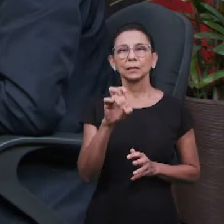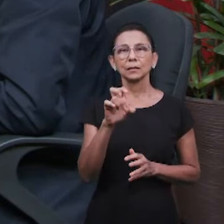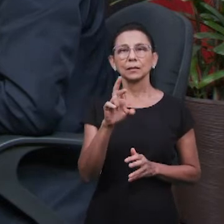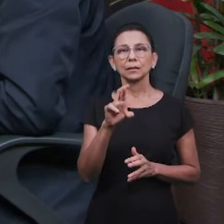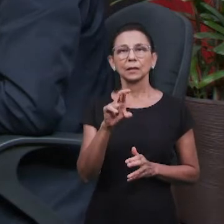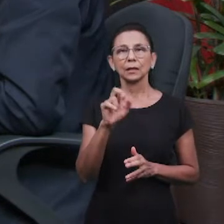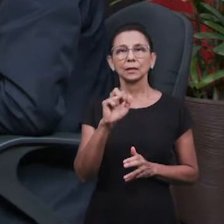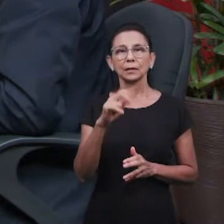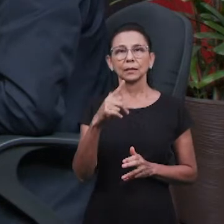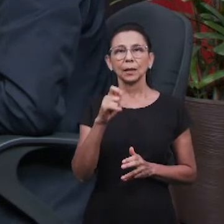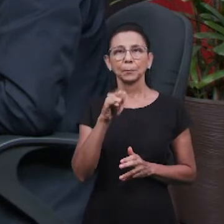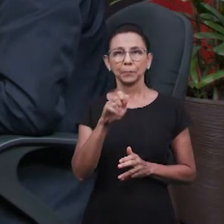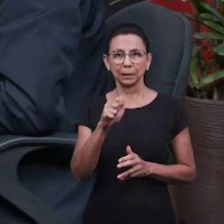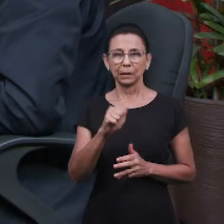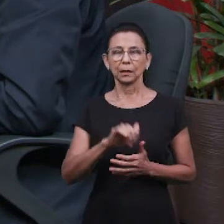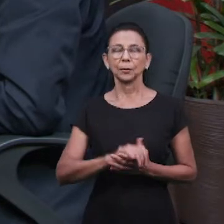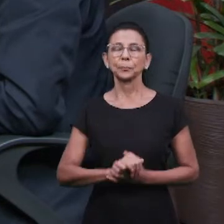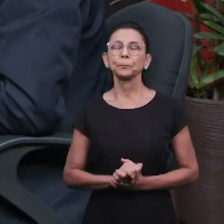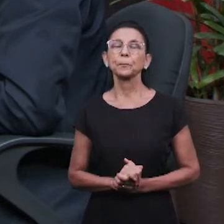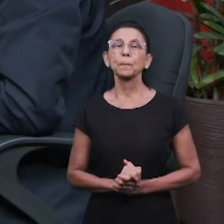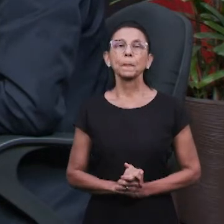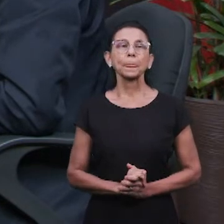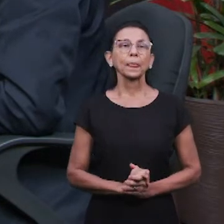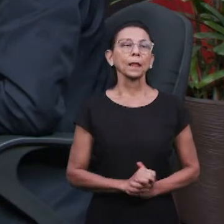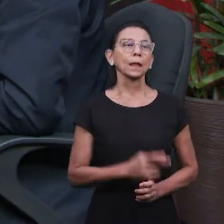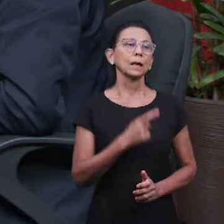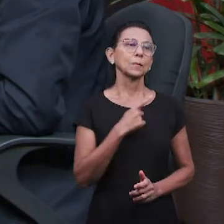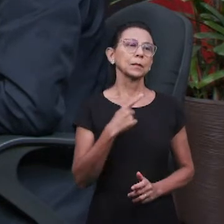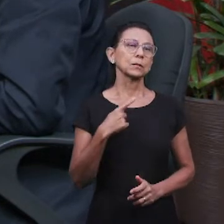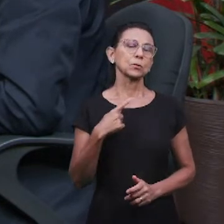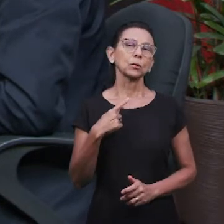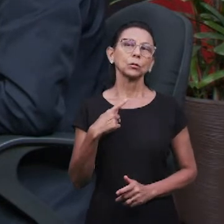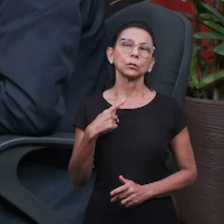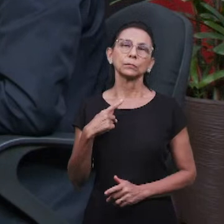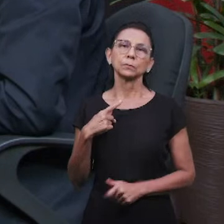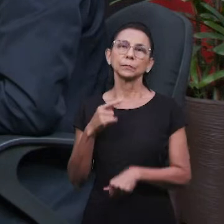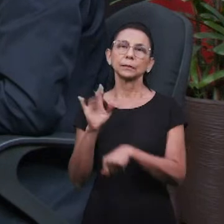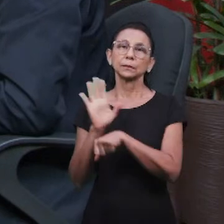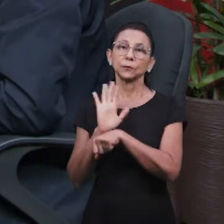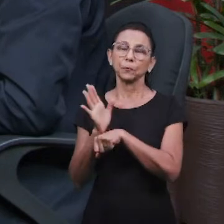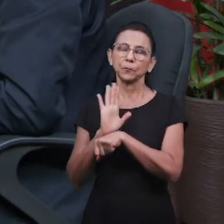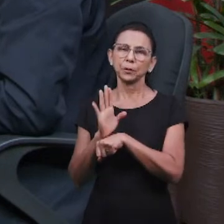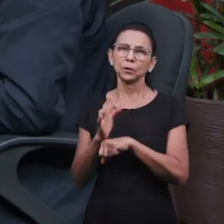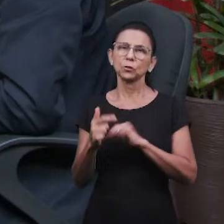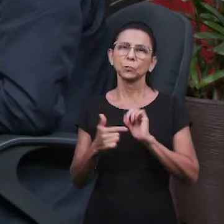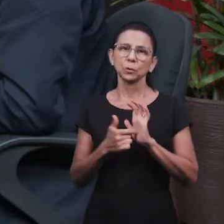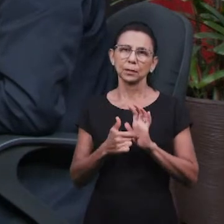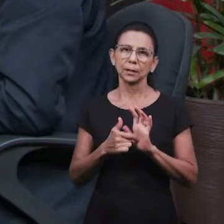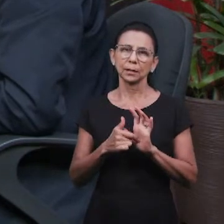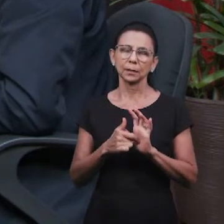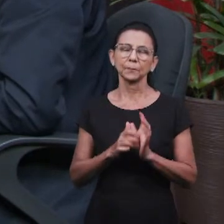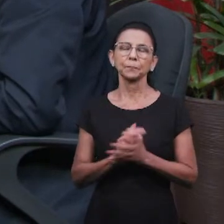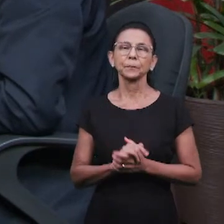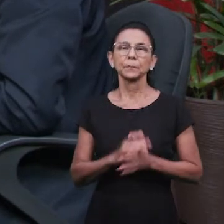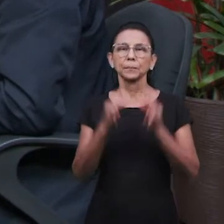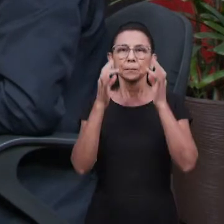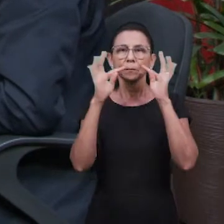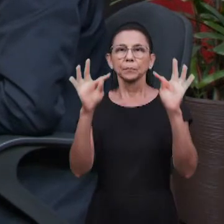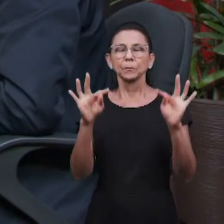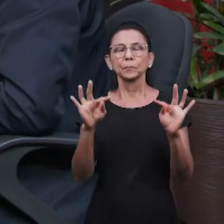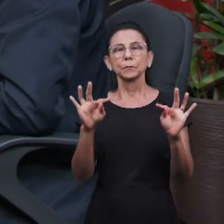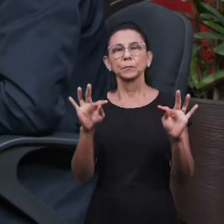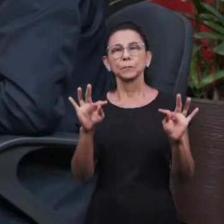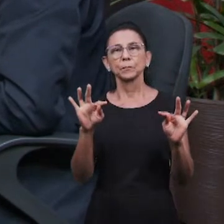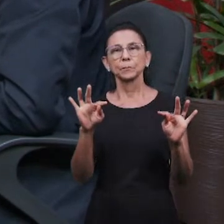nossos testemunhos que nós tivemos também vídeos, nós tivemos um depoimento, testemunho de uma família, até de Salvador, né?